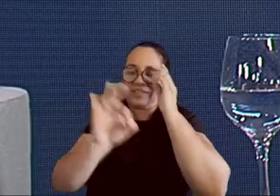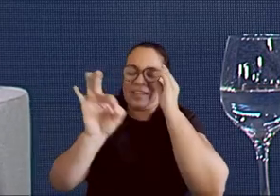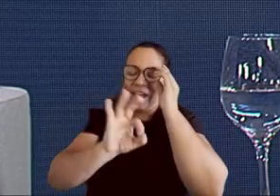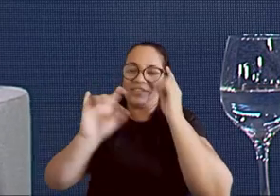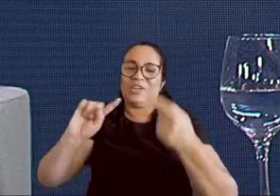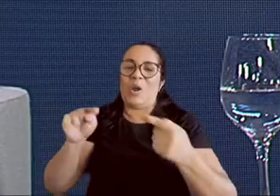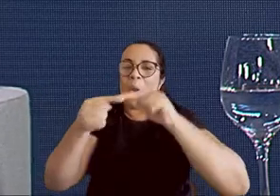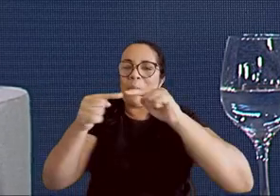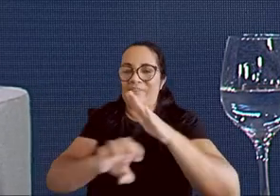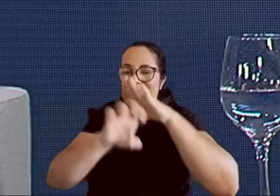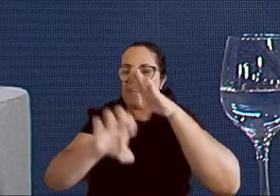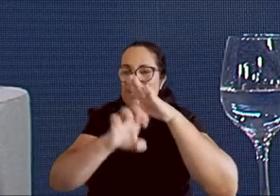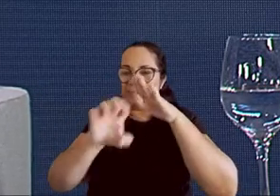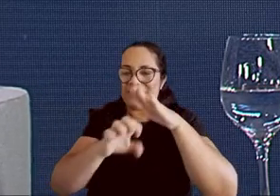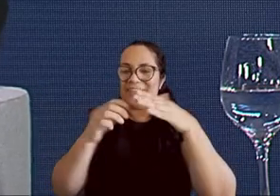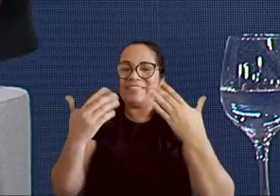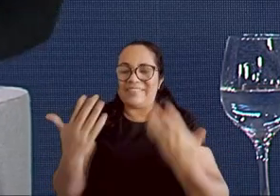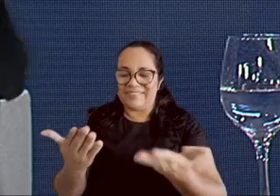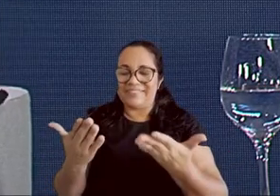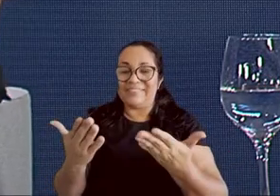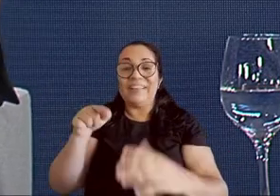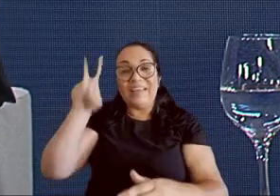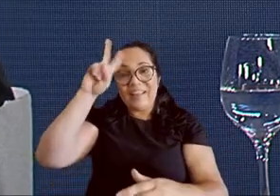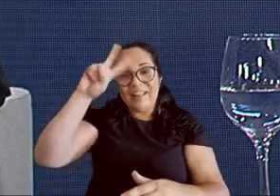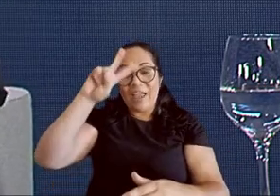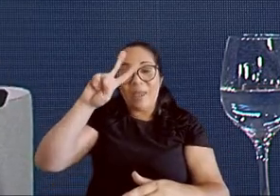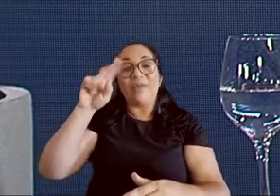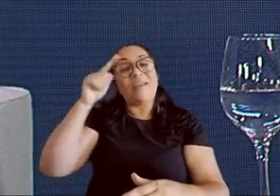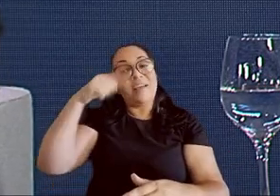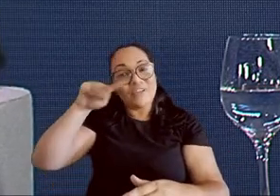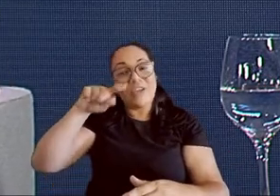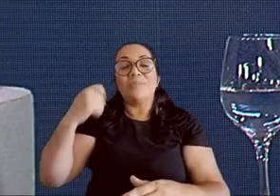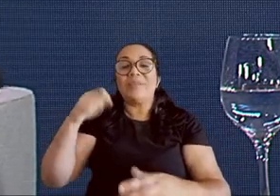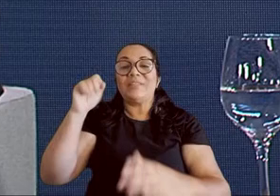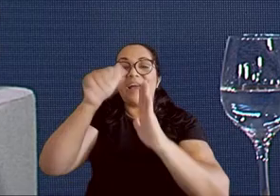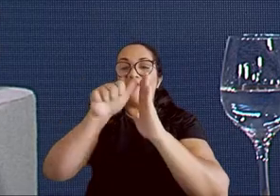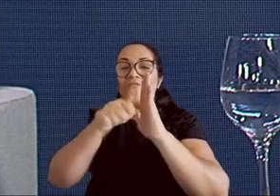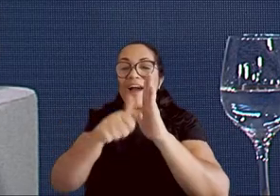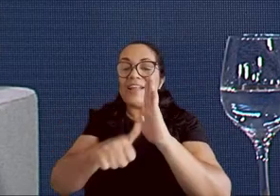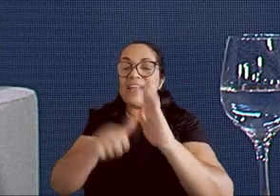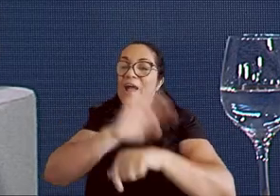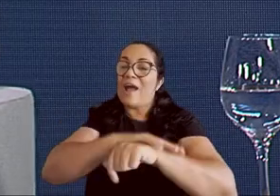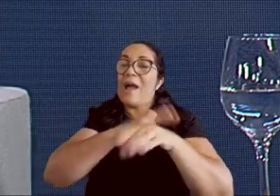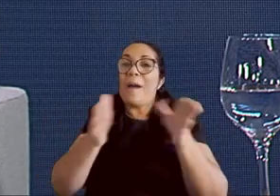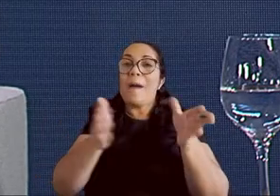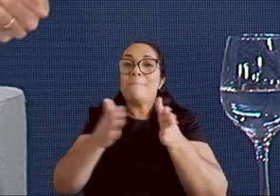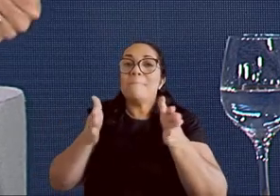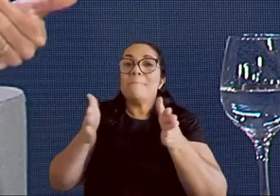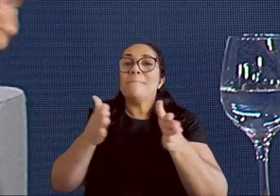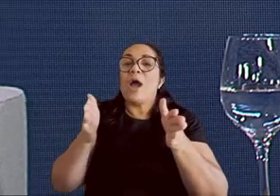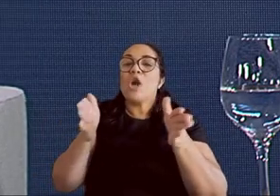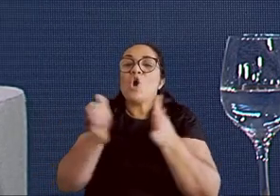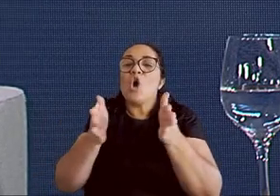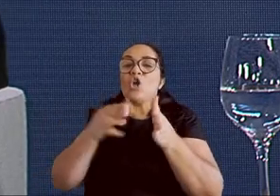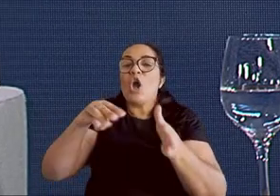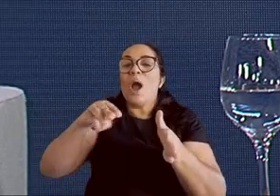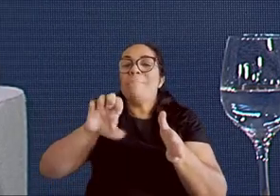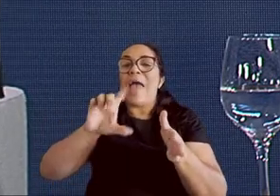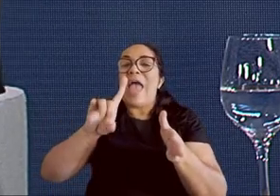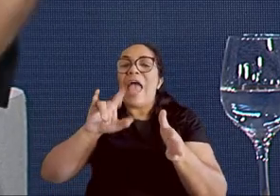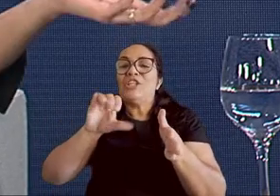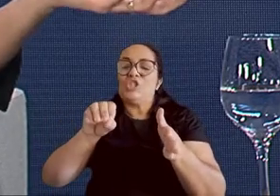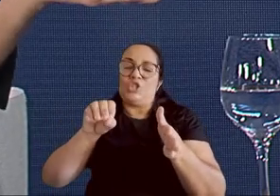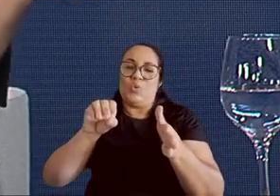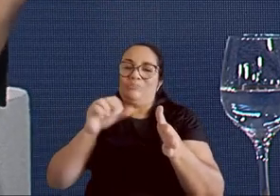Lembrando que a gente tem que avaliar assim para Médio prazo né então não são esses impactos aqui do curto prazo que que vão